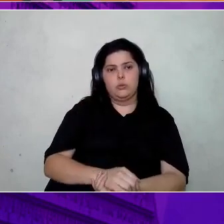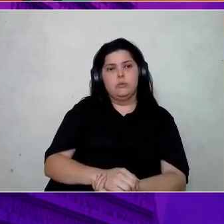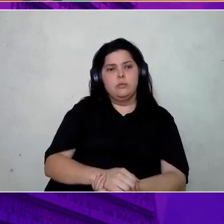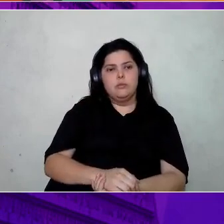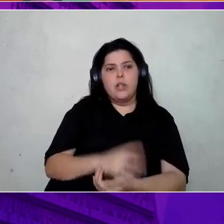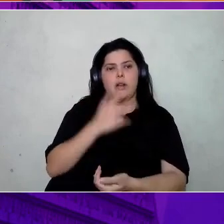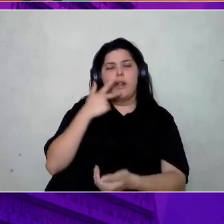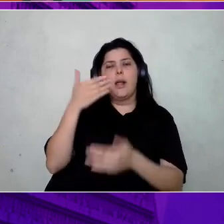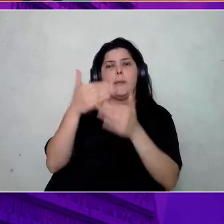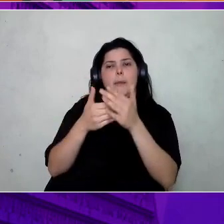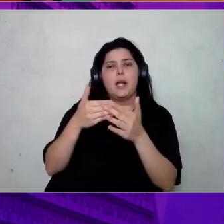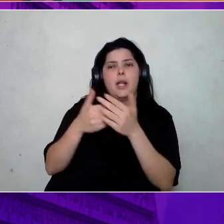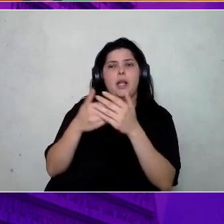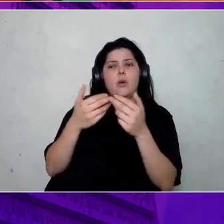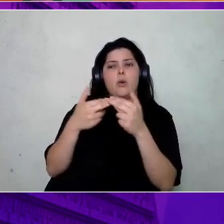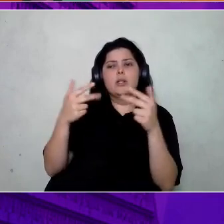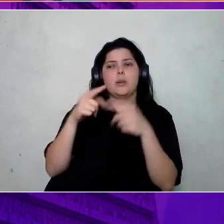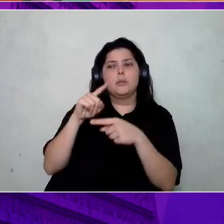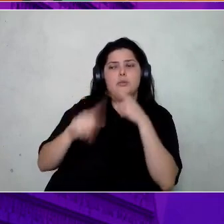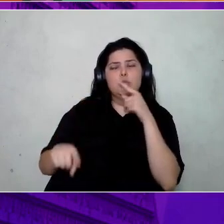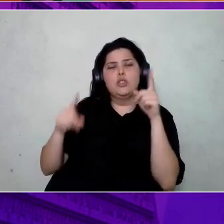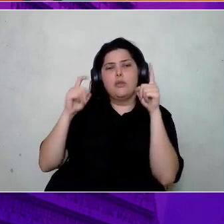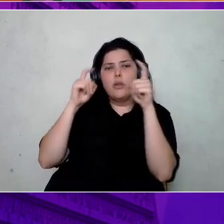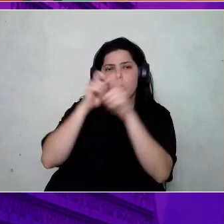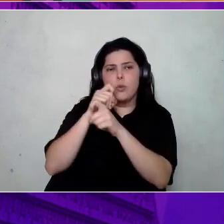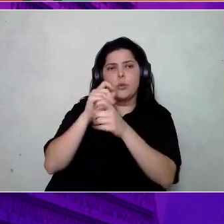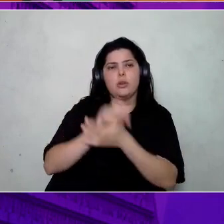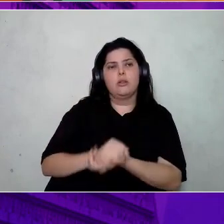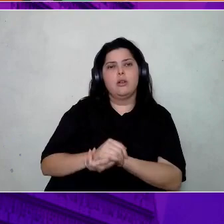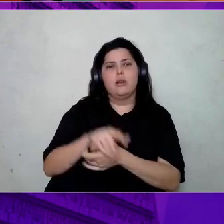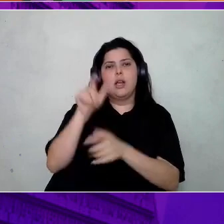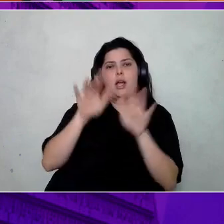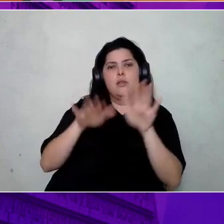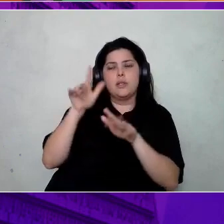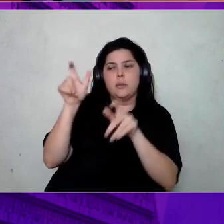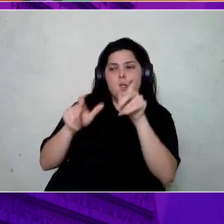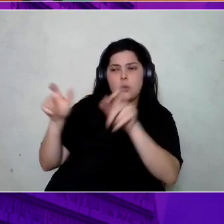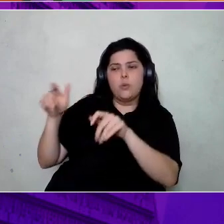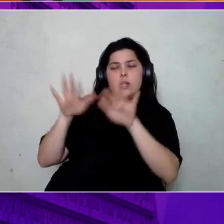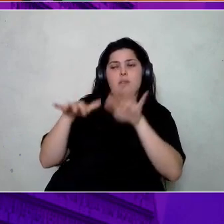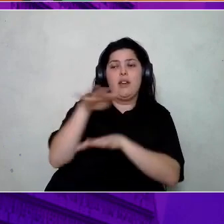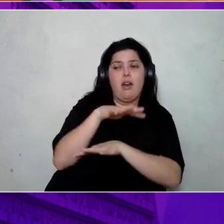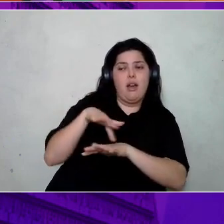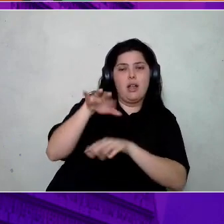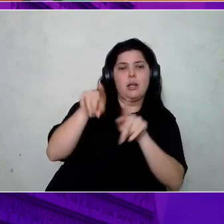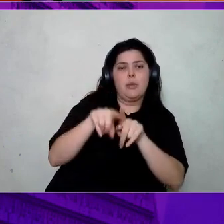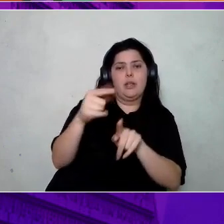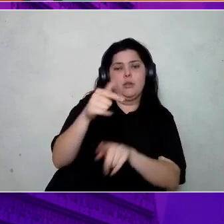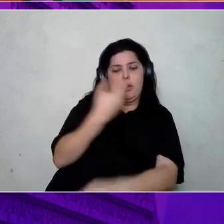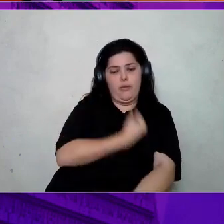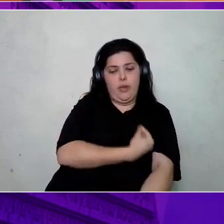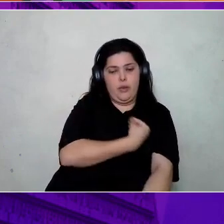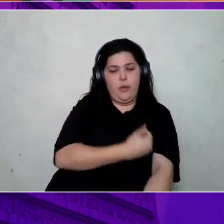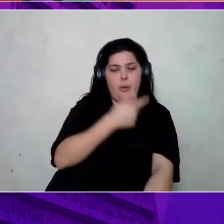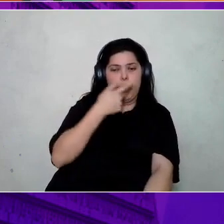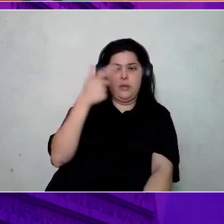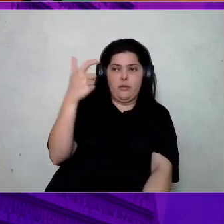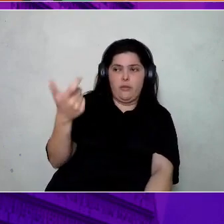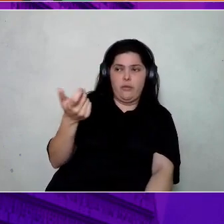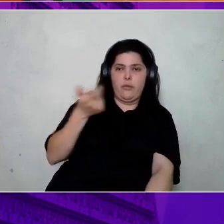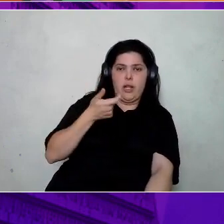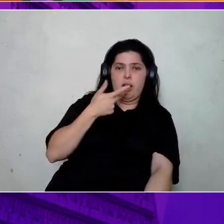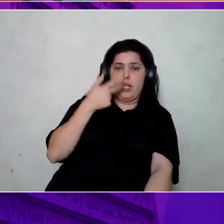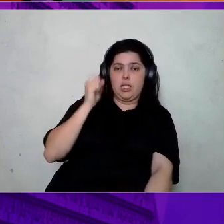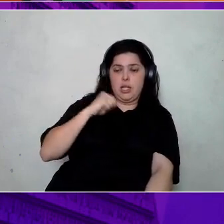que impedem, coisas que dificultam. Às vezes é uma pessoa, às vezes é uma área, às vezes aquilo não existe, né, mas alguém falou que existe. Então são coisas que